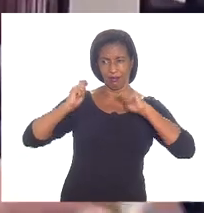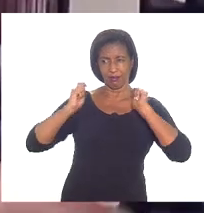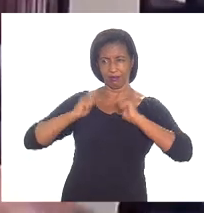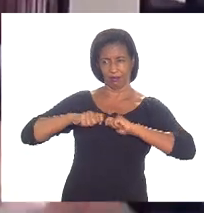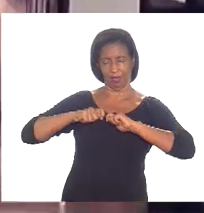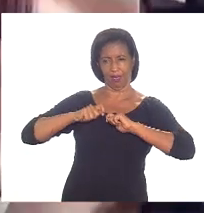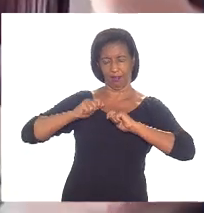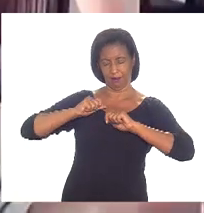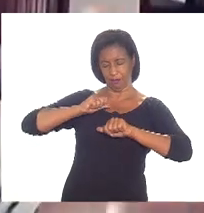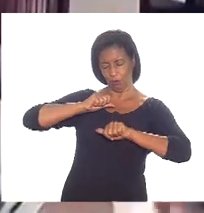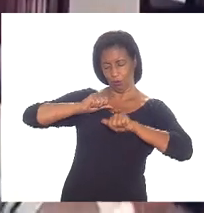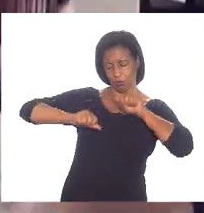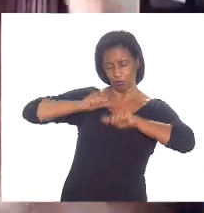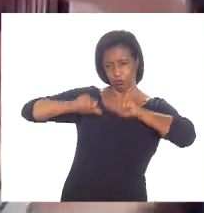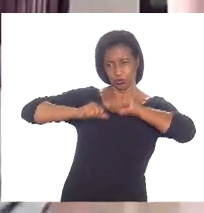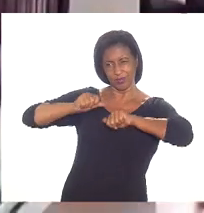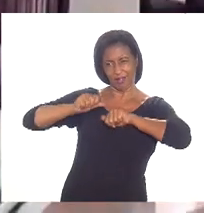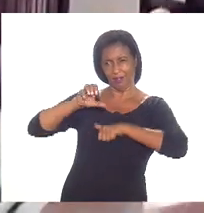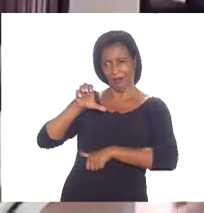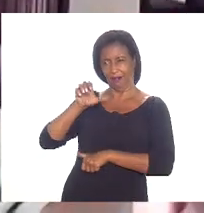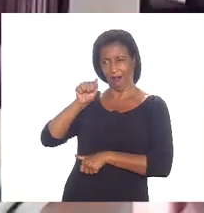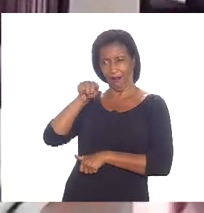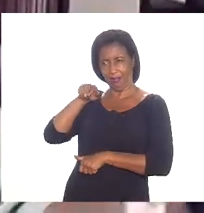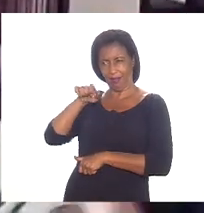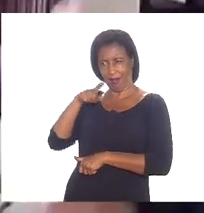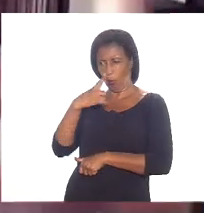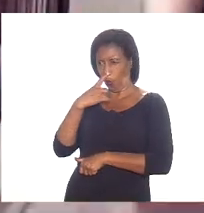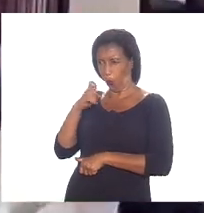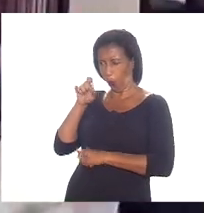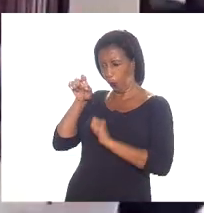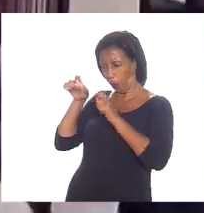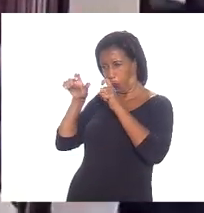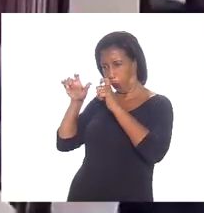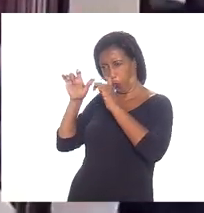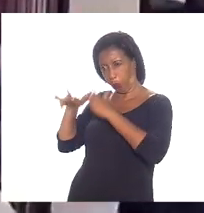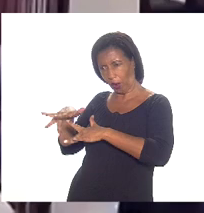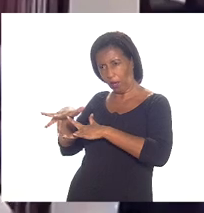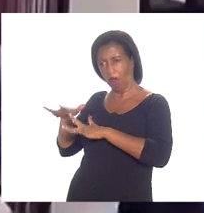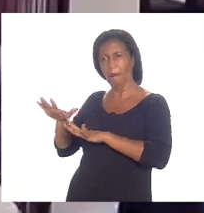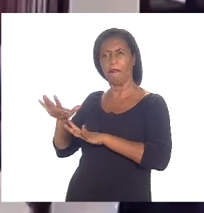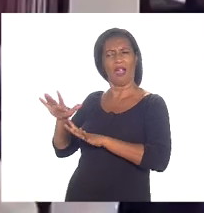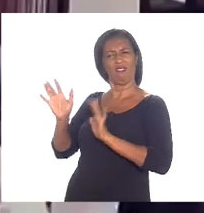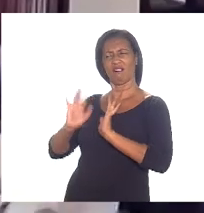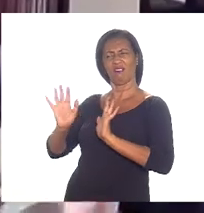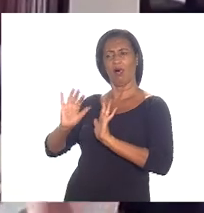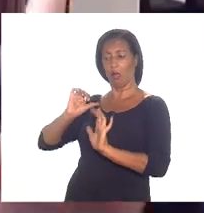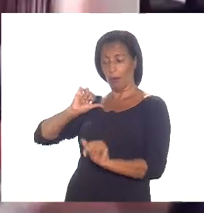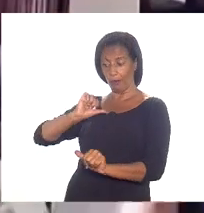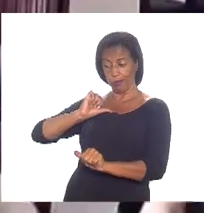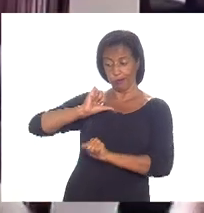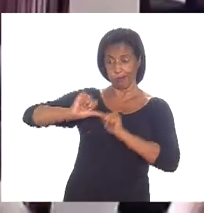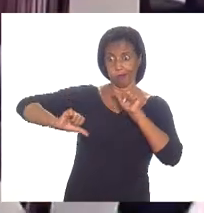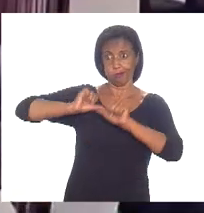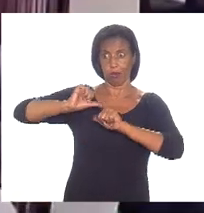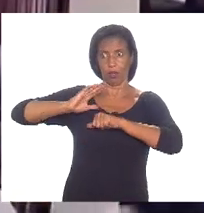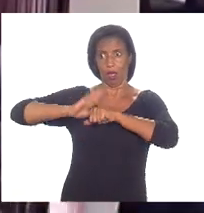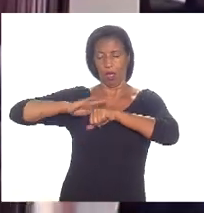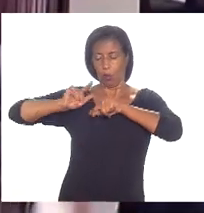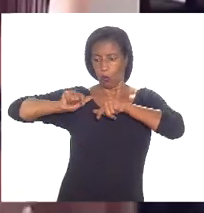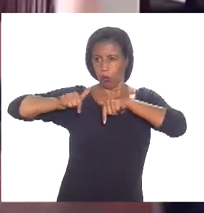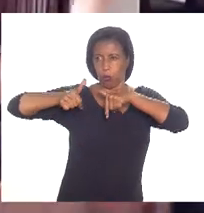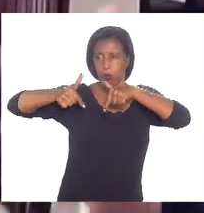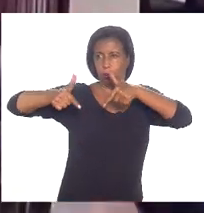o Canecão novamente, não só restaurado, mas funcionando